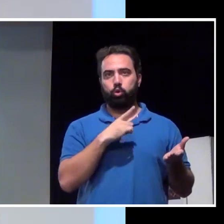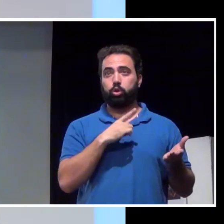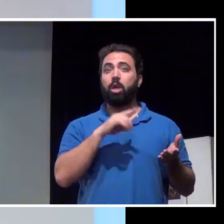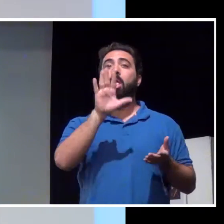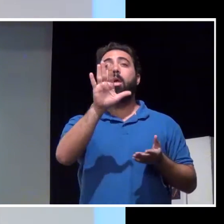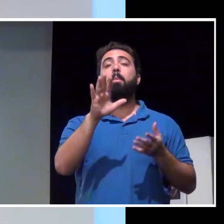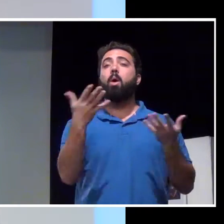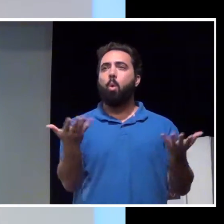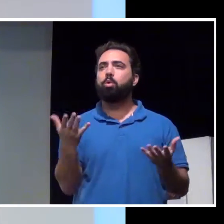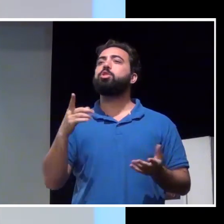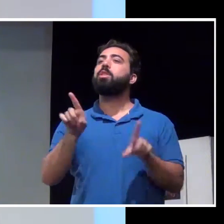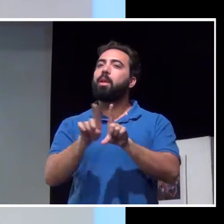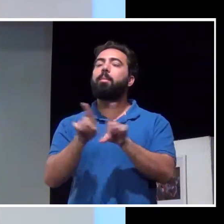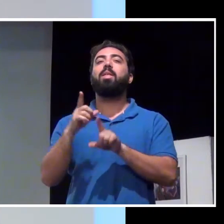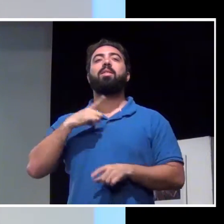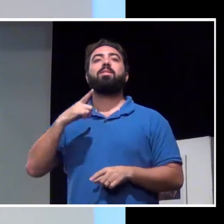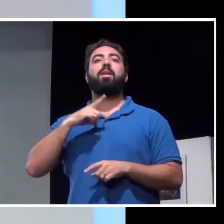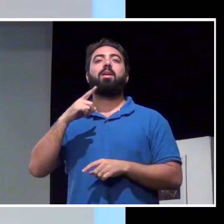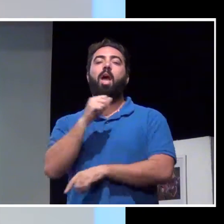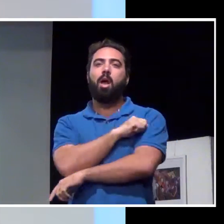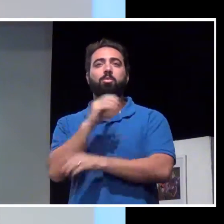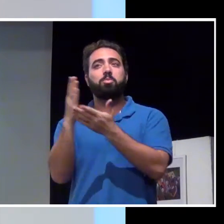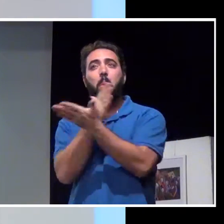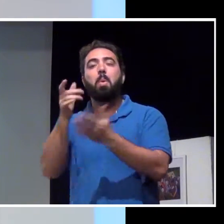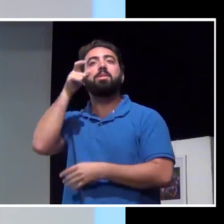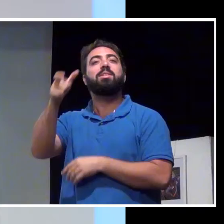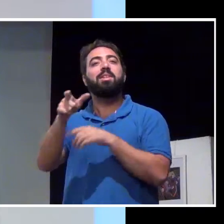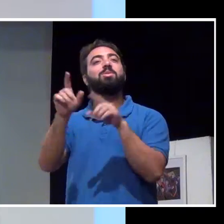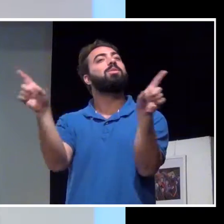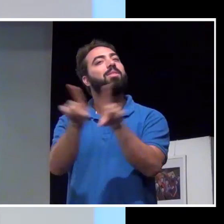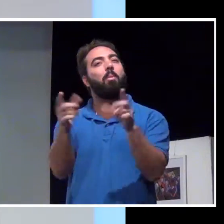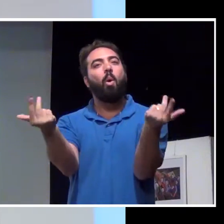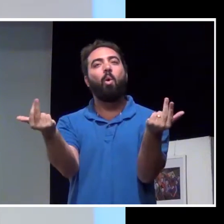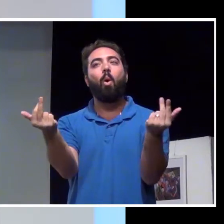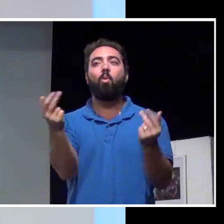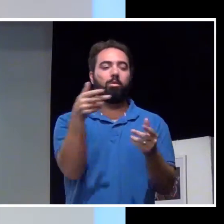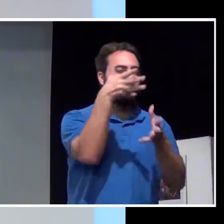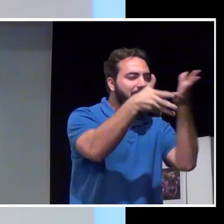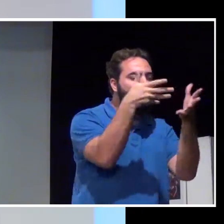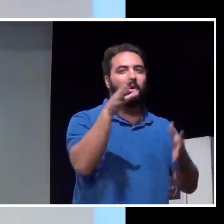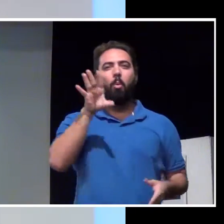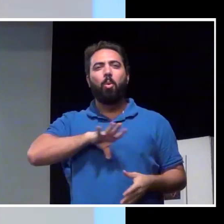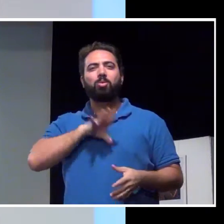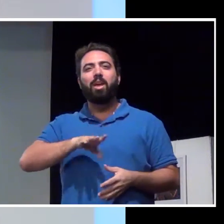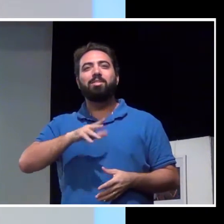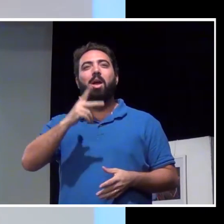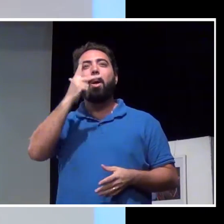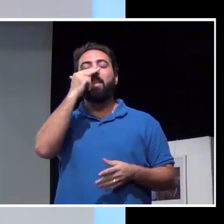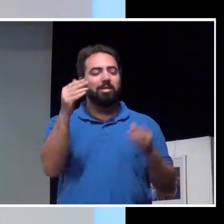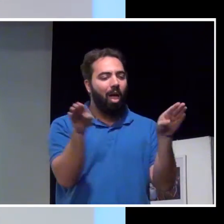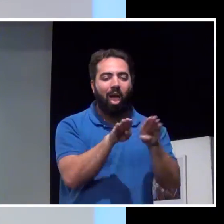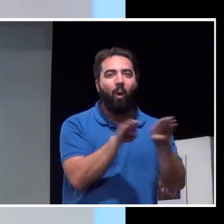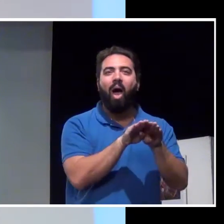já temos alunos interessados em fazer o mesmo conteúdo em língua de sinais e em português, para provar que o conteúdo é igual,